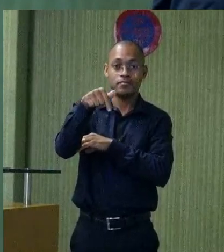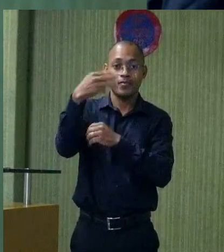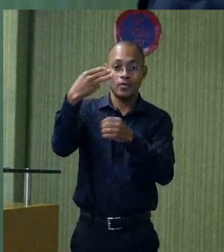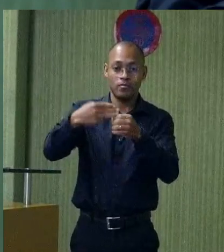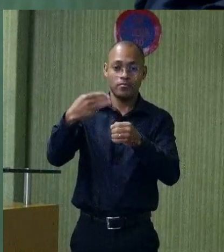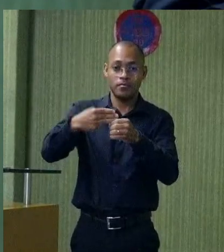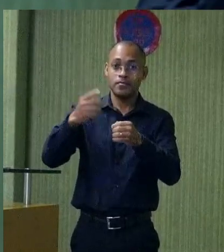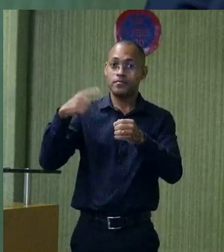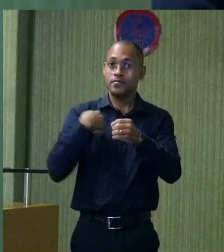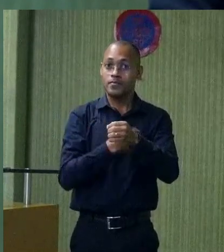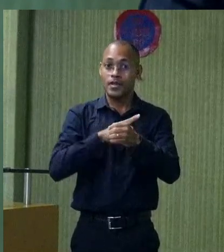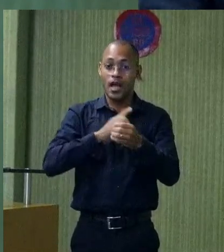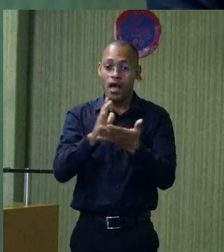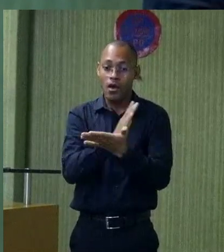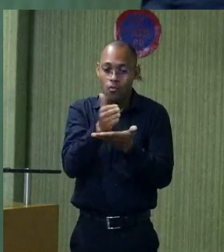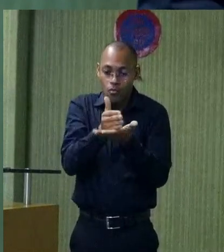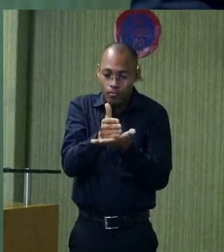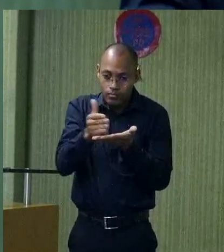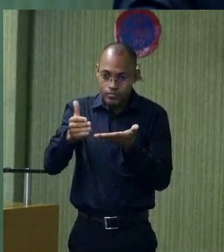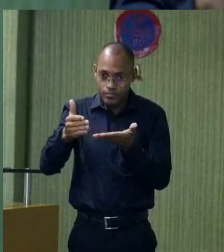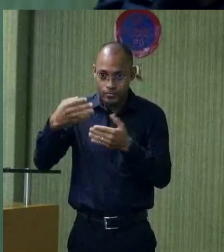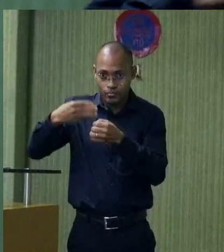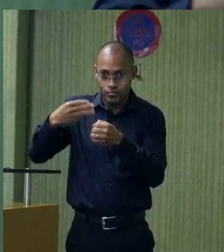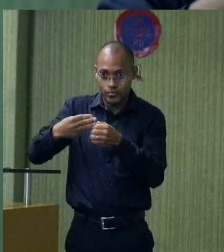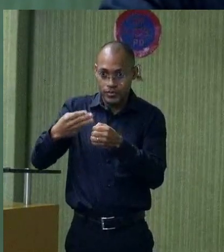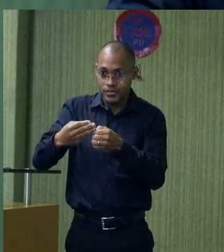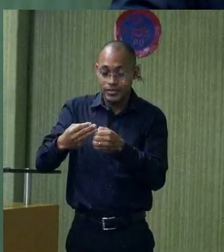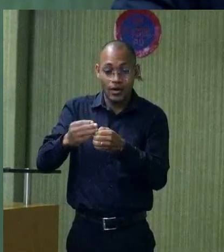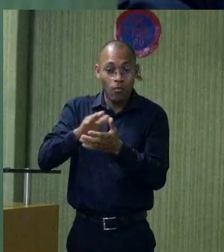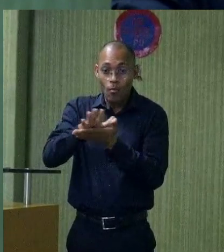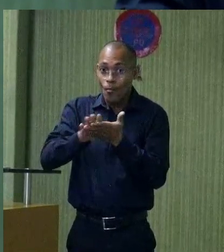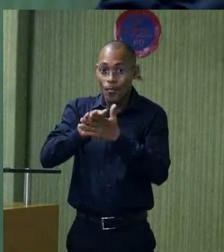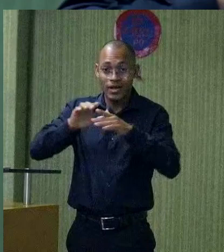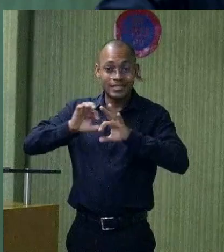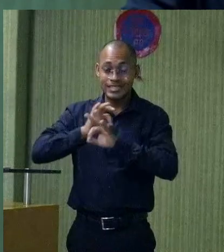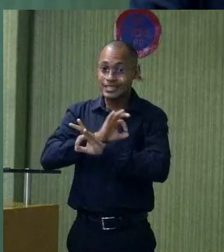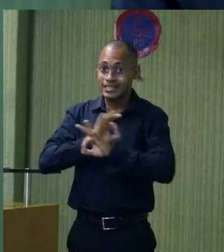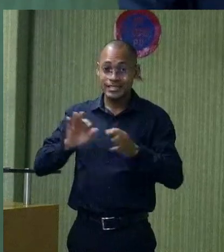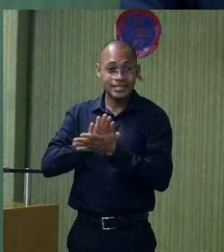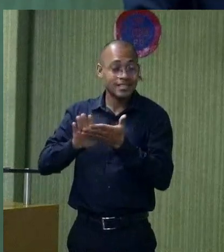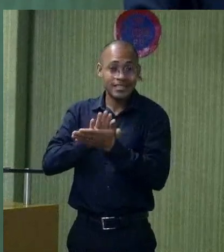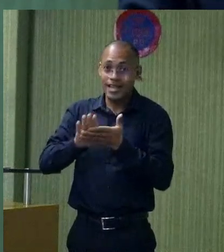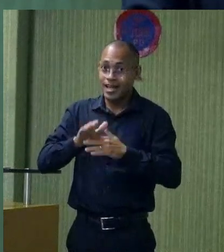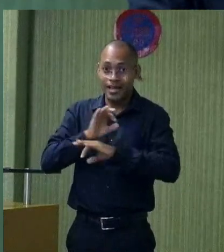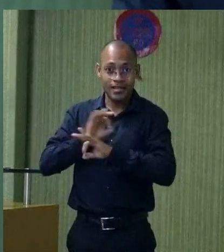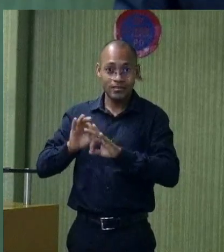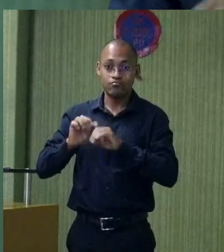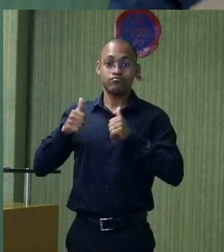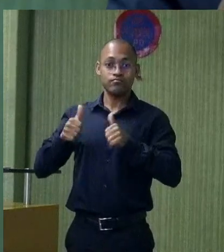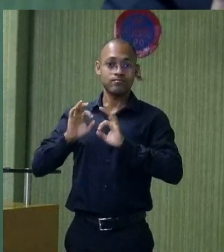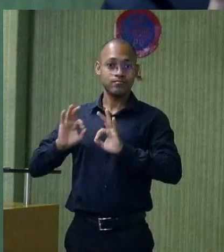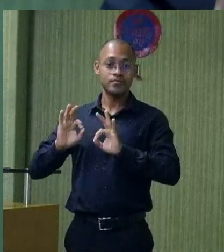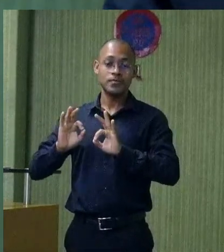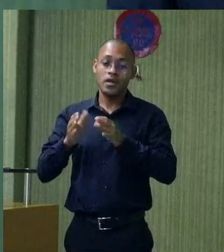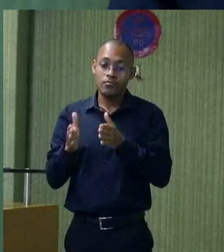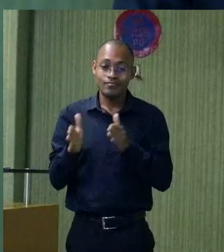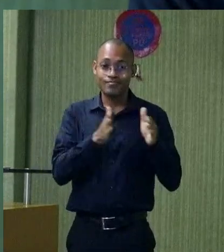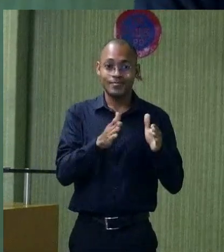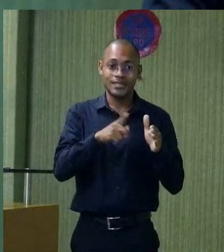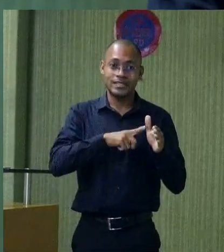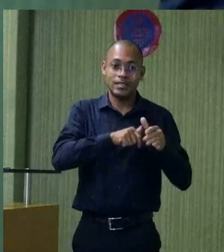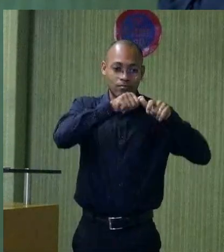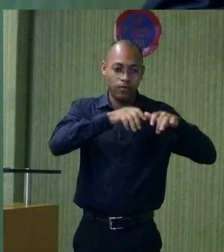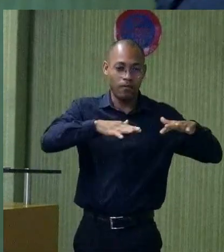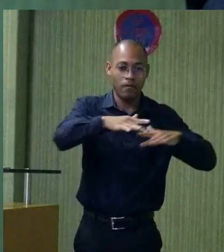tivemos uma parte dos Municípios em que nada aconteceu e a maior parte de alguma forma foram atingidos